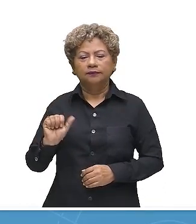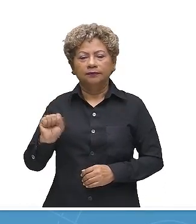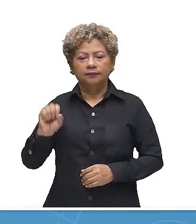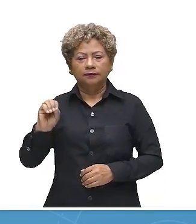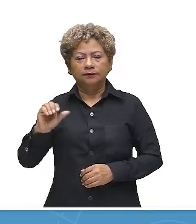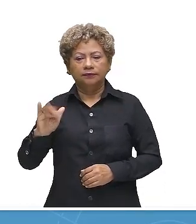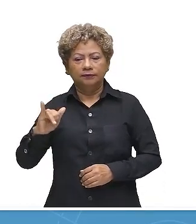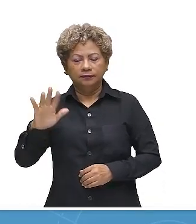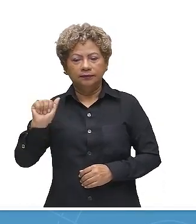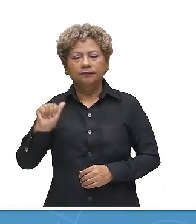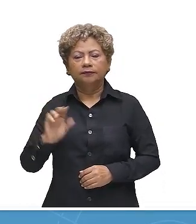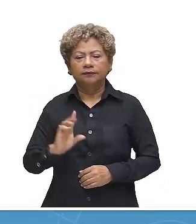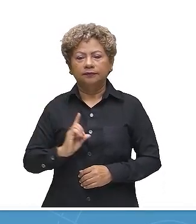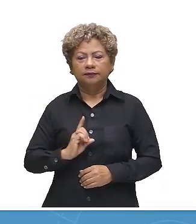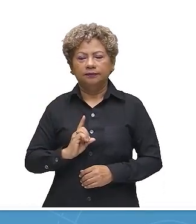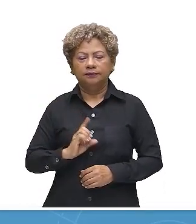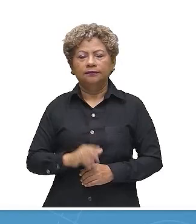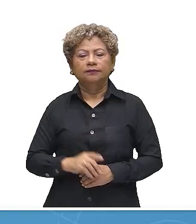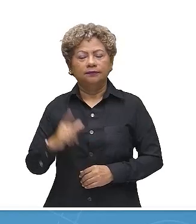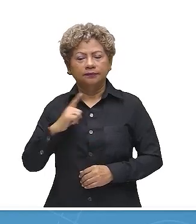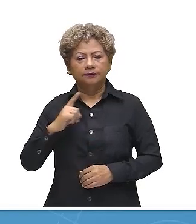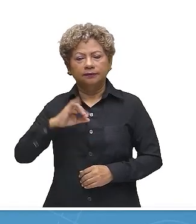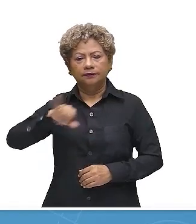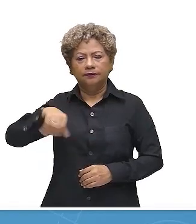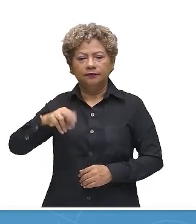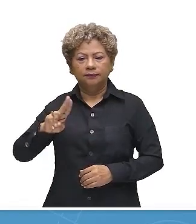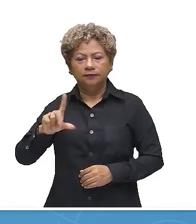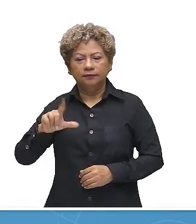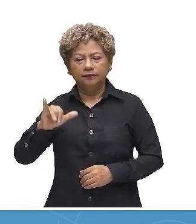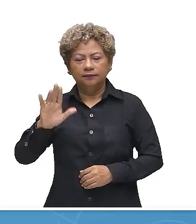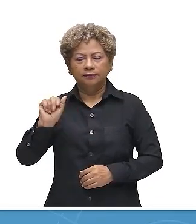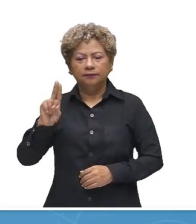D. Temos aqui Juliana, copo